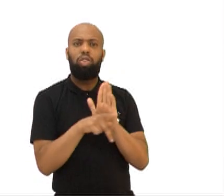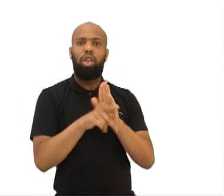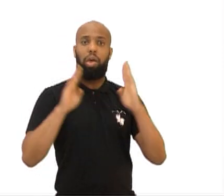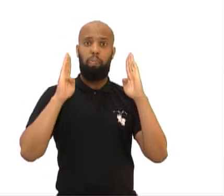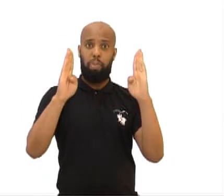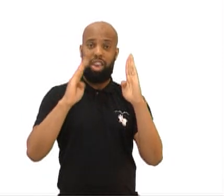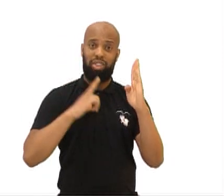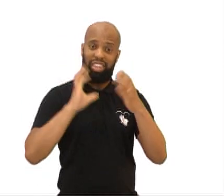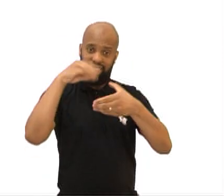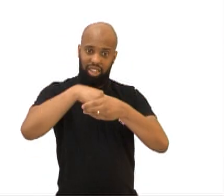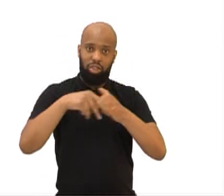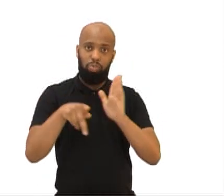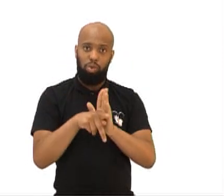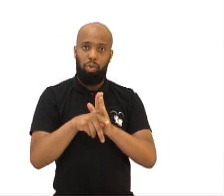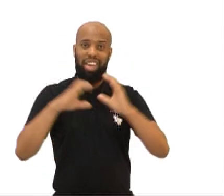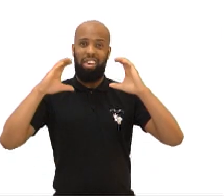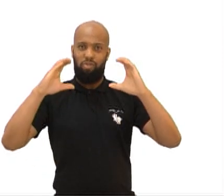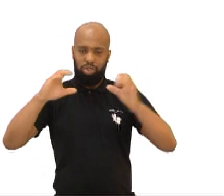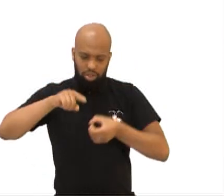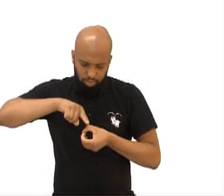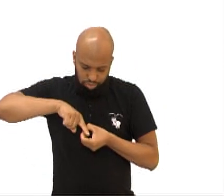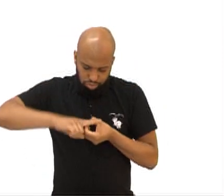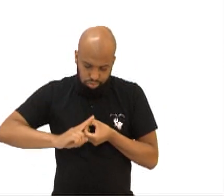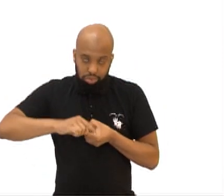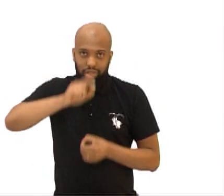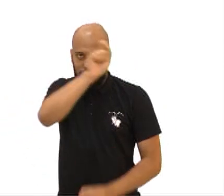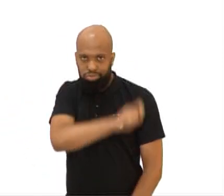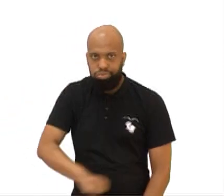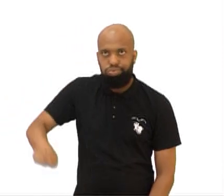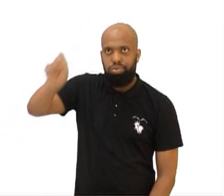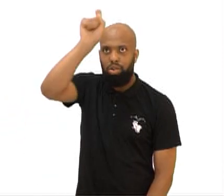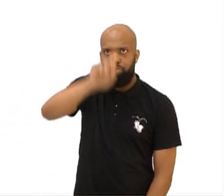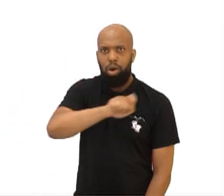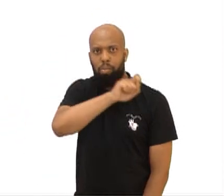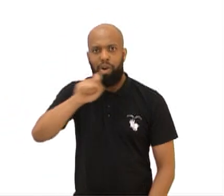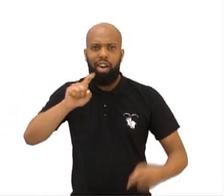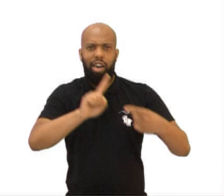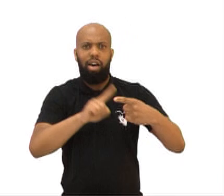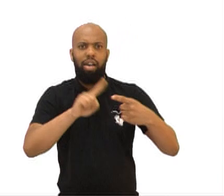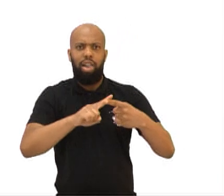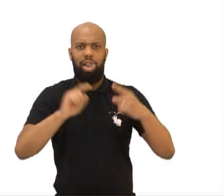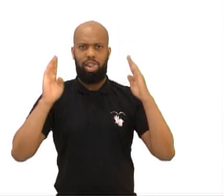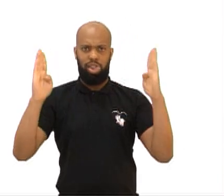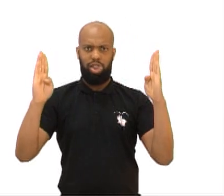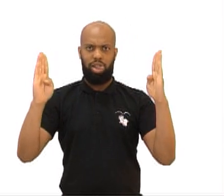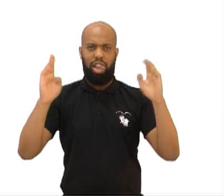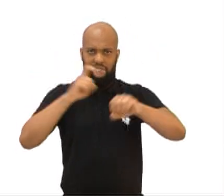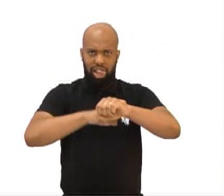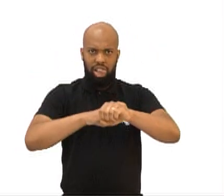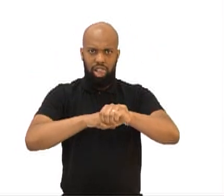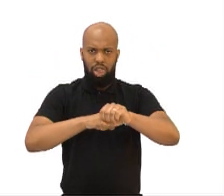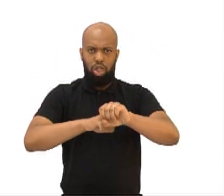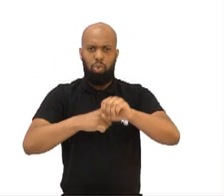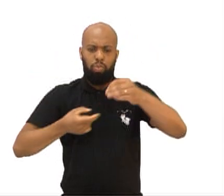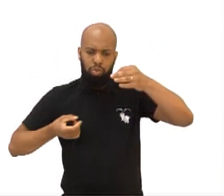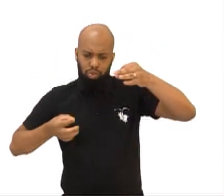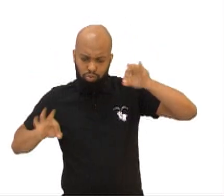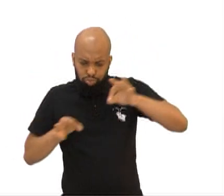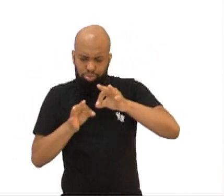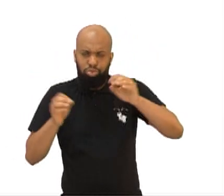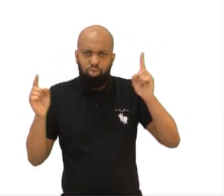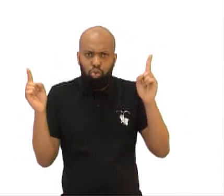função trigonométrica? Letra A, é o menor intervalo de tempo de uma repetição. Letra B,